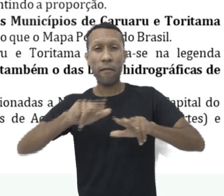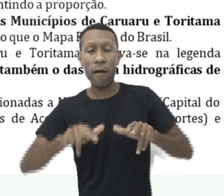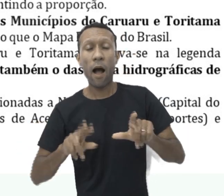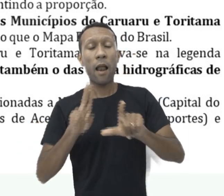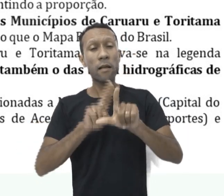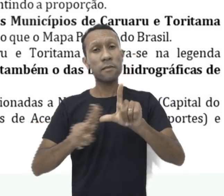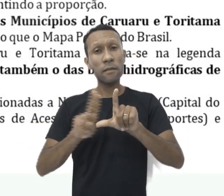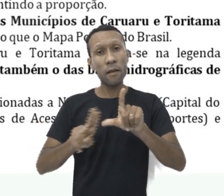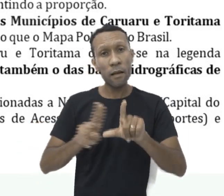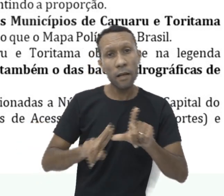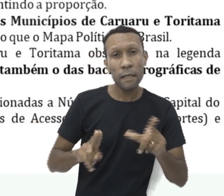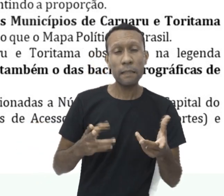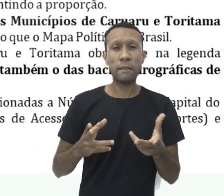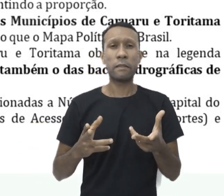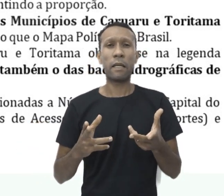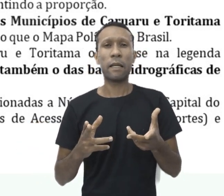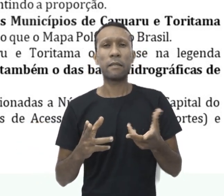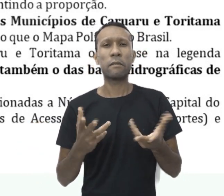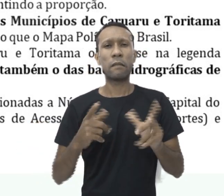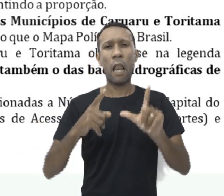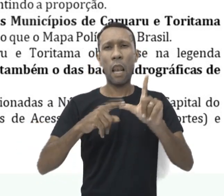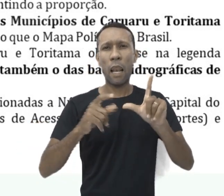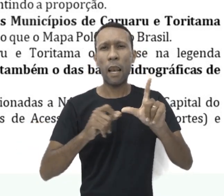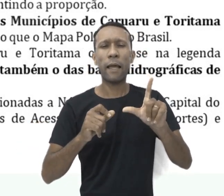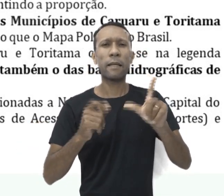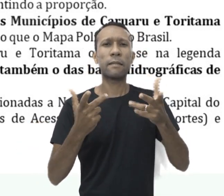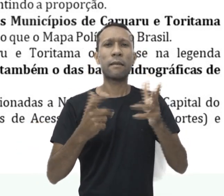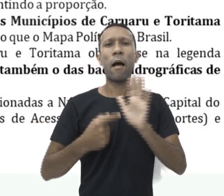núcleos urbanos, capital, país,